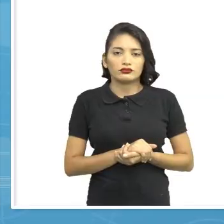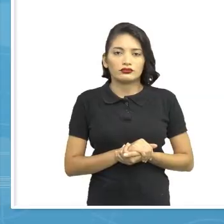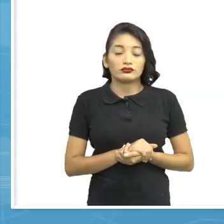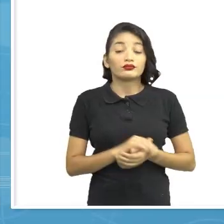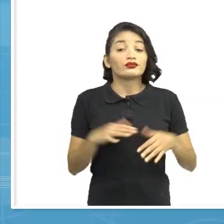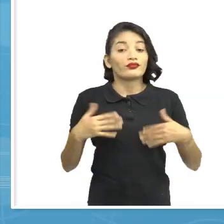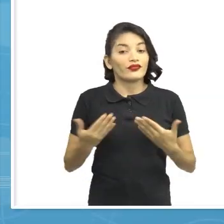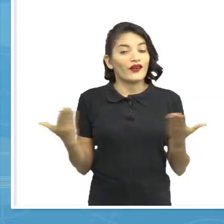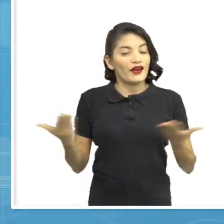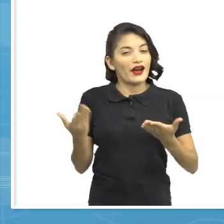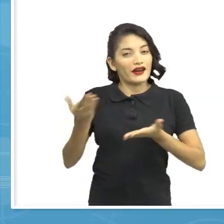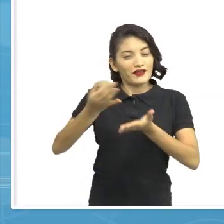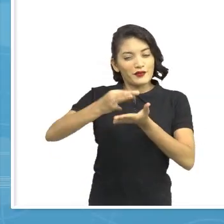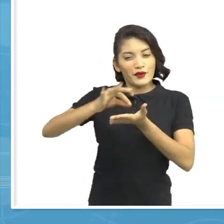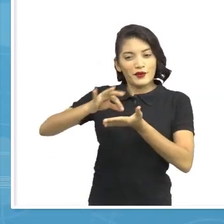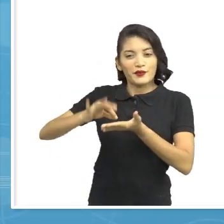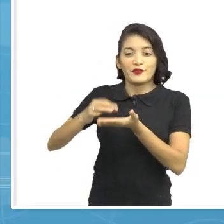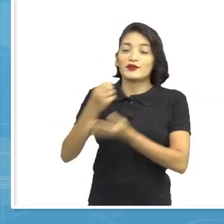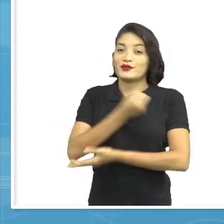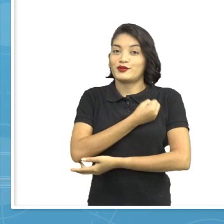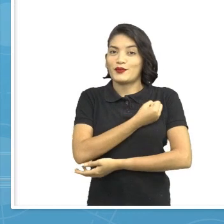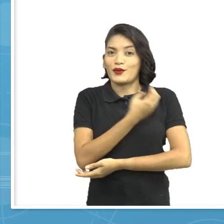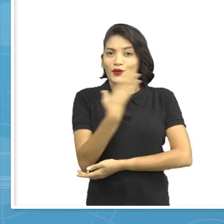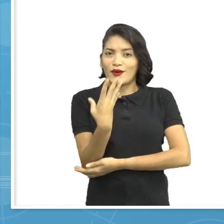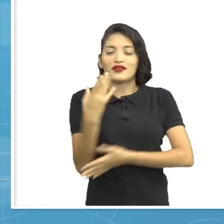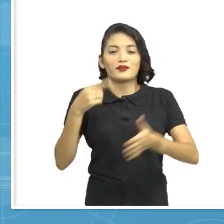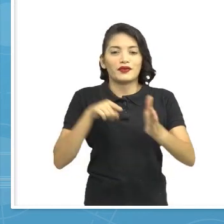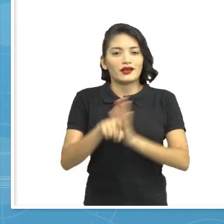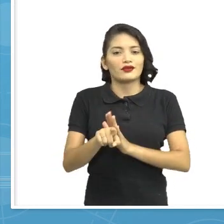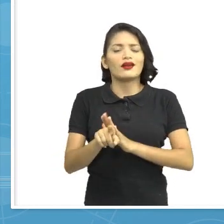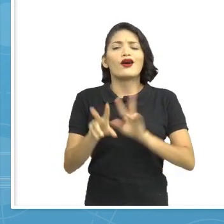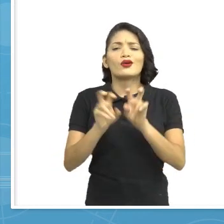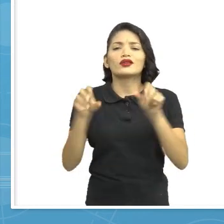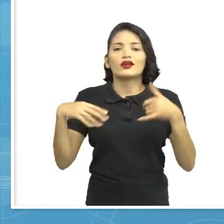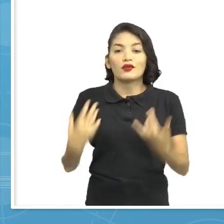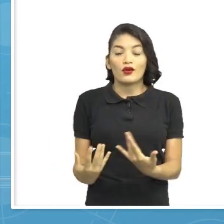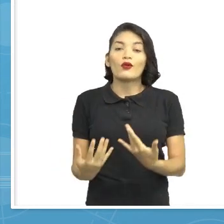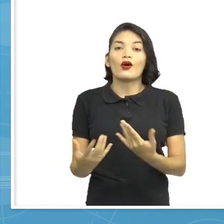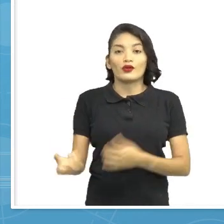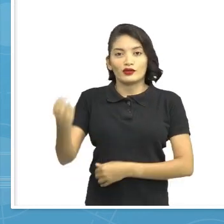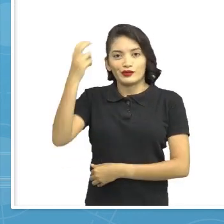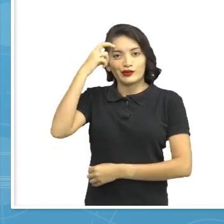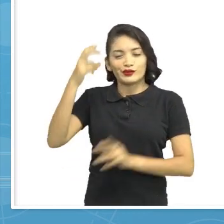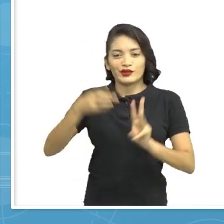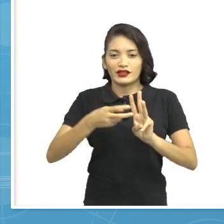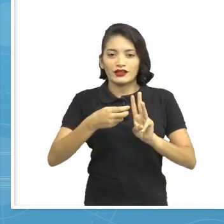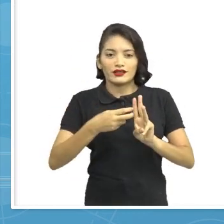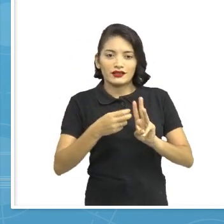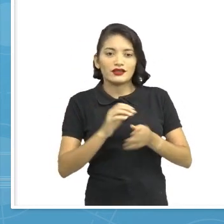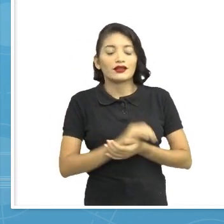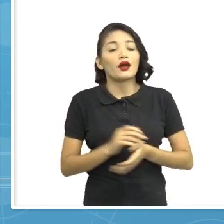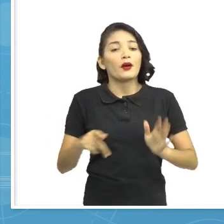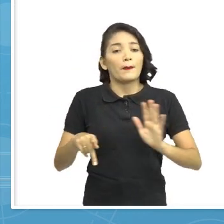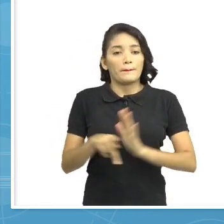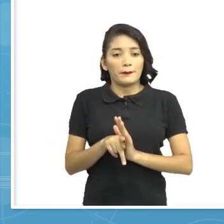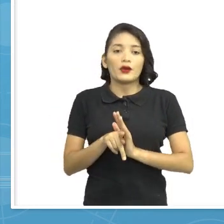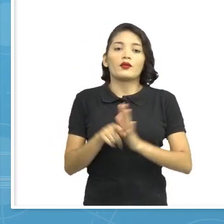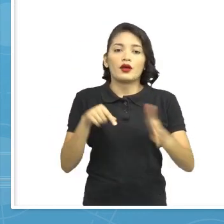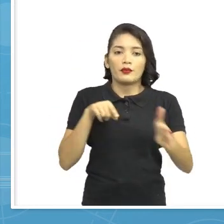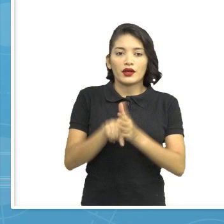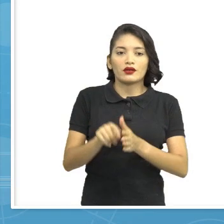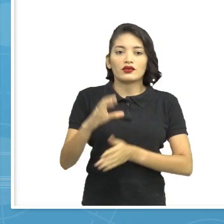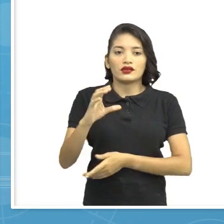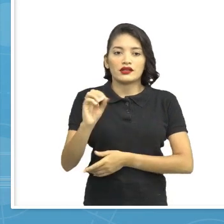Vamos agora para a correção da nossa quarta questão. Vamos lá, ainda falando sobre a cultura indígena. Uma questão do SESP. Quanto à arte